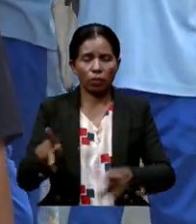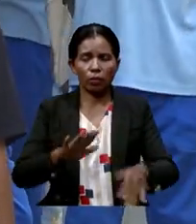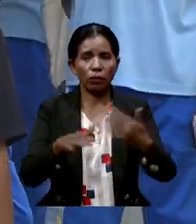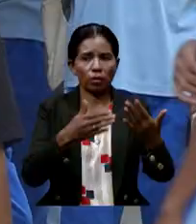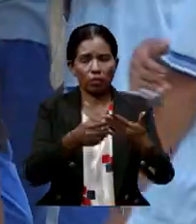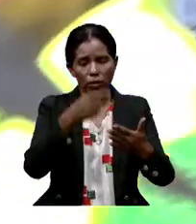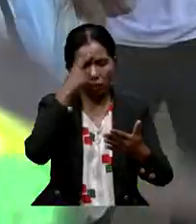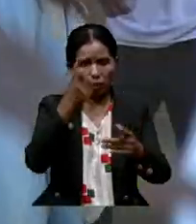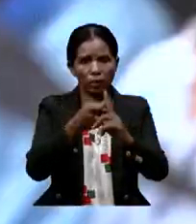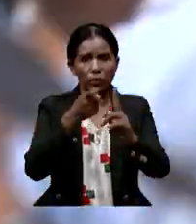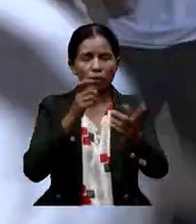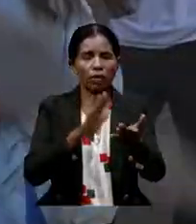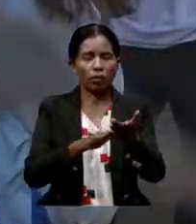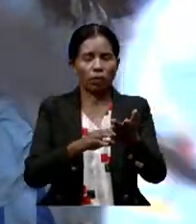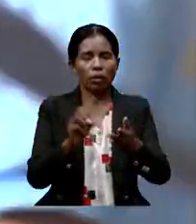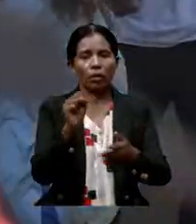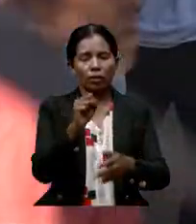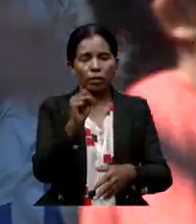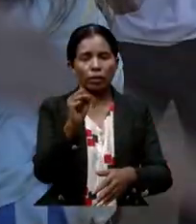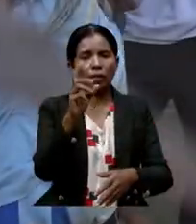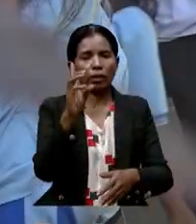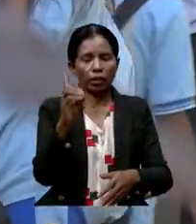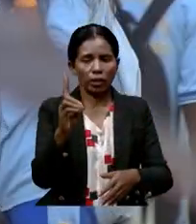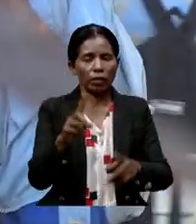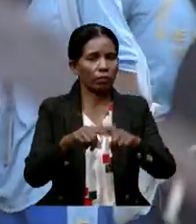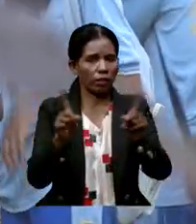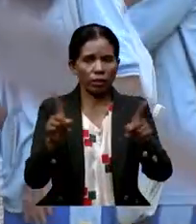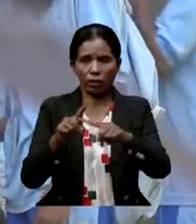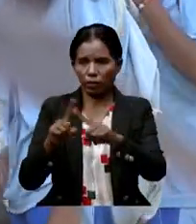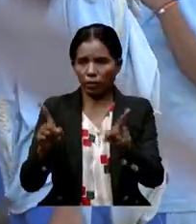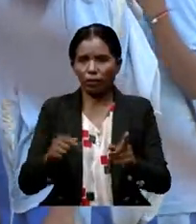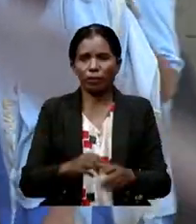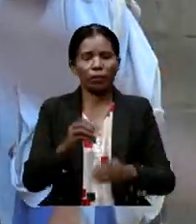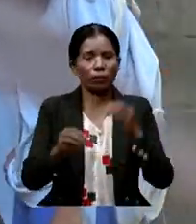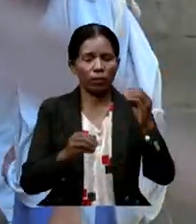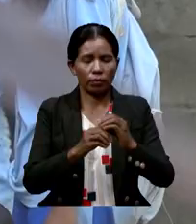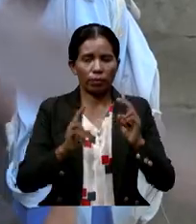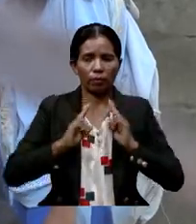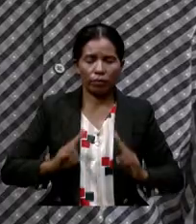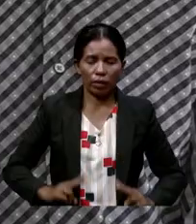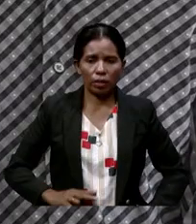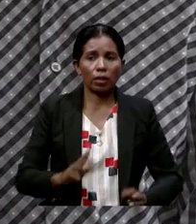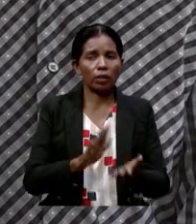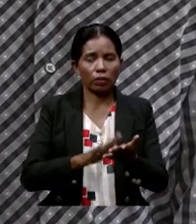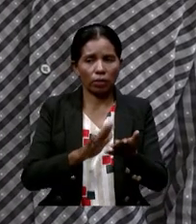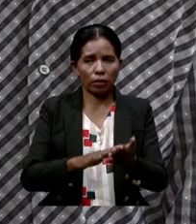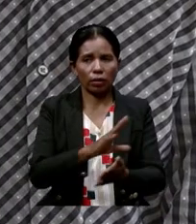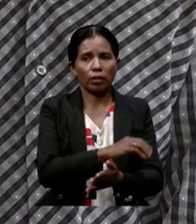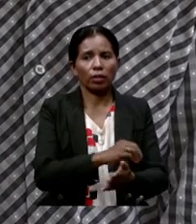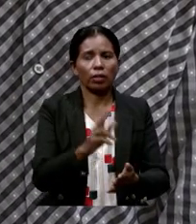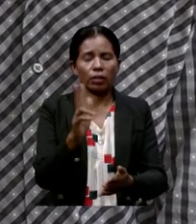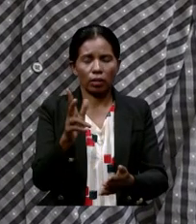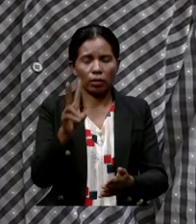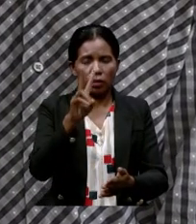escola sire o ensino básico, o ensino secundário lahanesan. Quando o assunto uniforme escolar conforme decreto-lei 32,